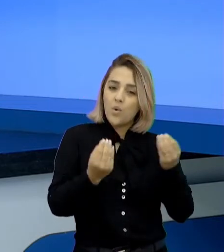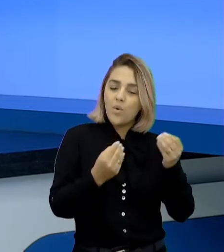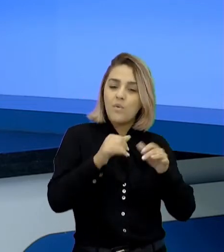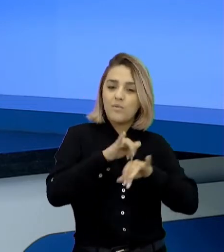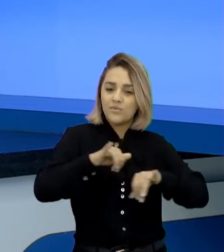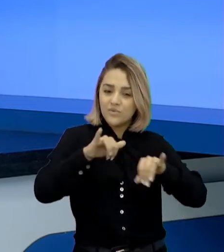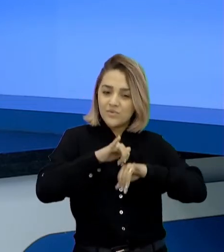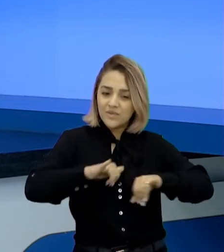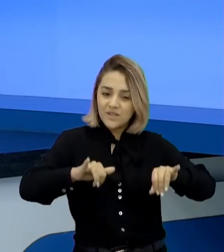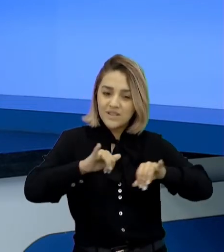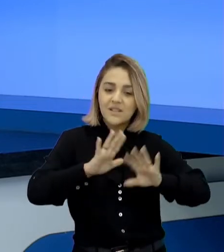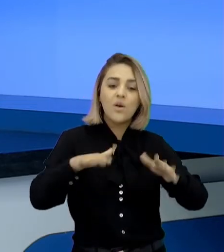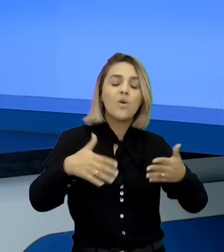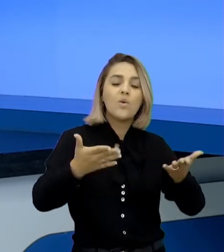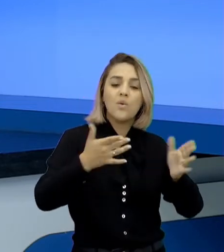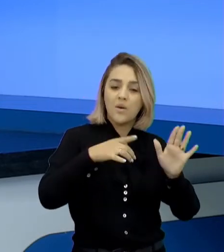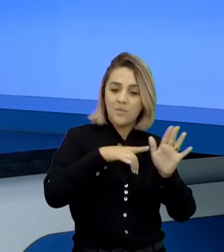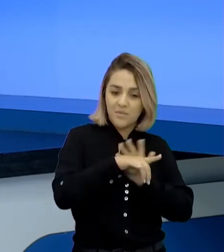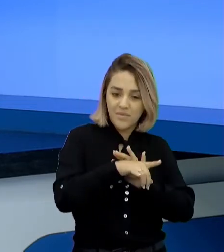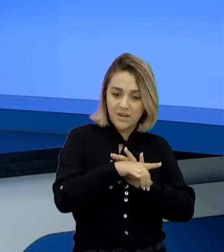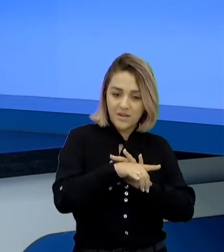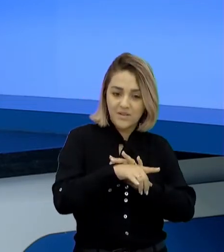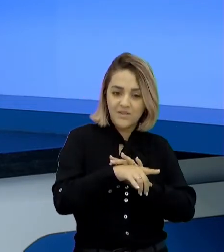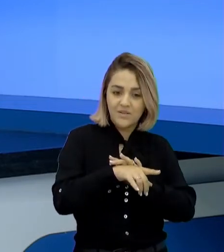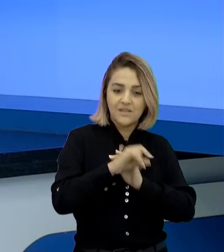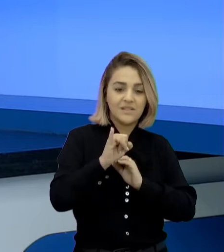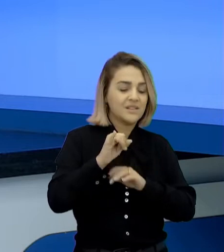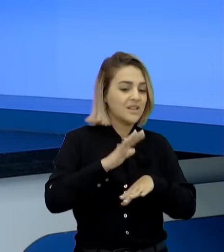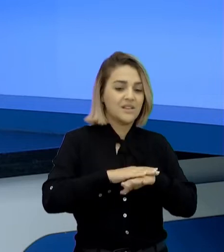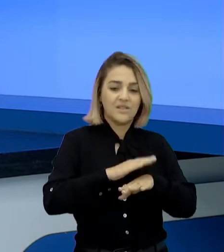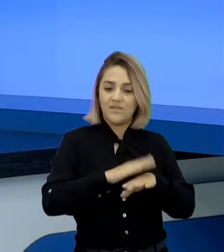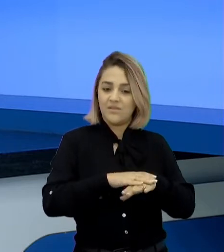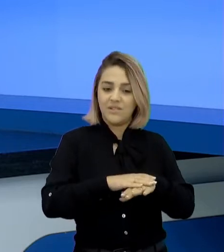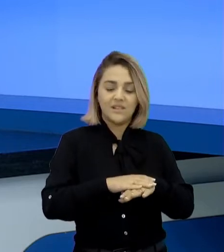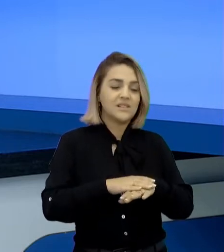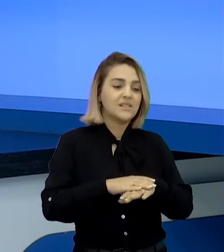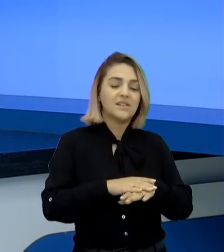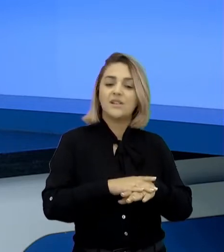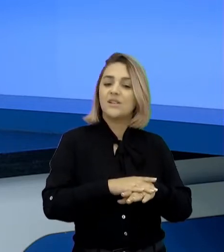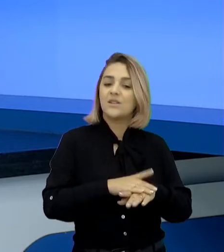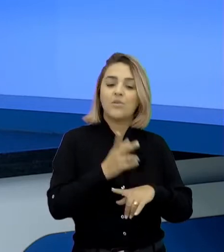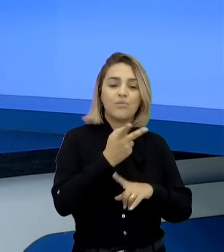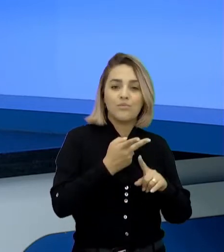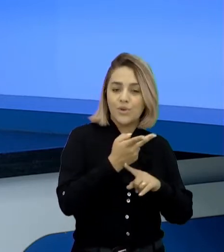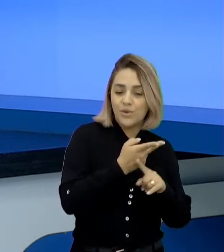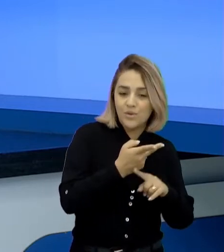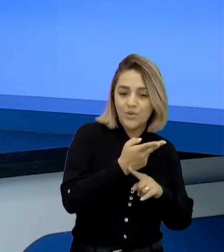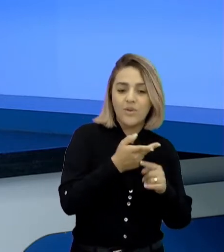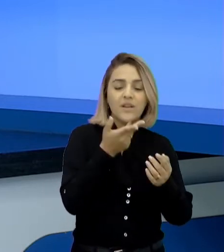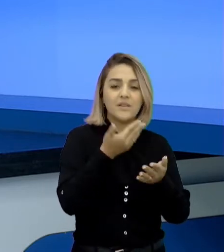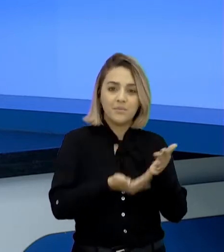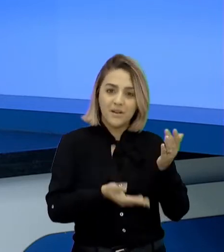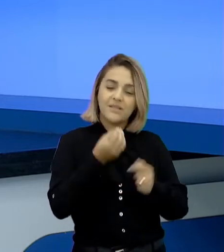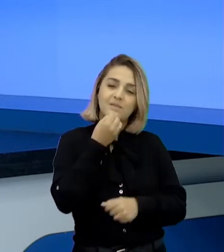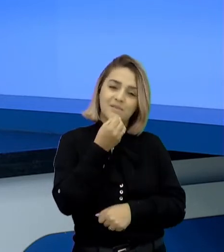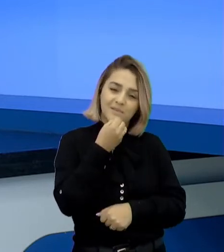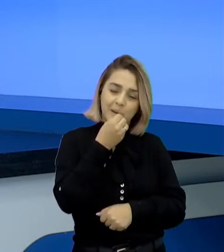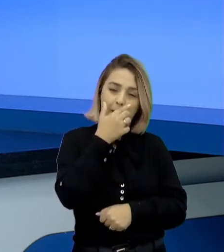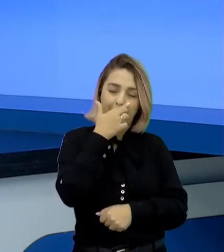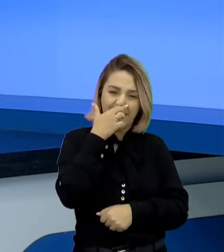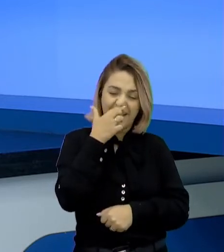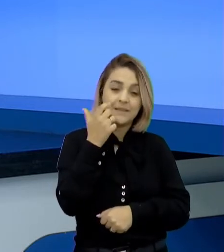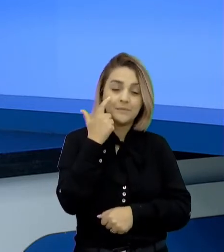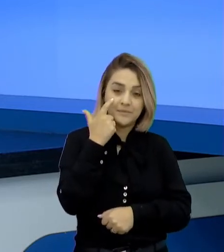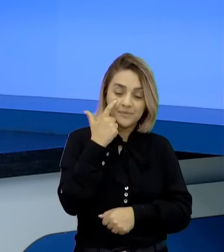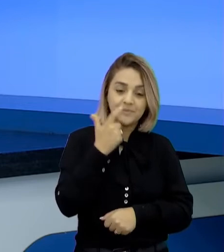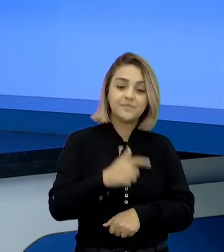faz esse tipo, quais perguntas ele faz. Se ele não faz isso, se ele não foi atrás, ele perdeu a oportunidade de